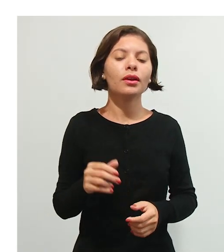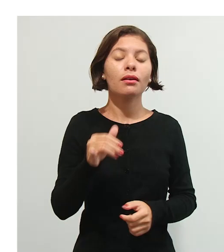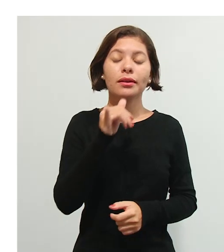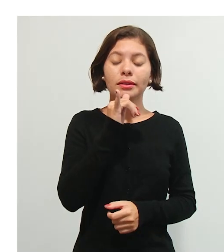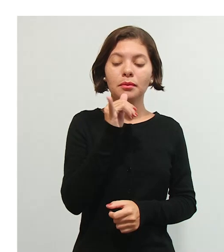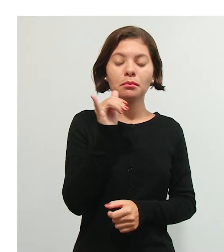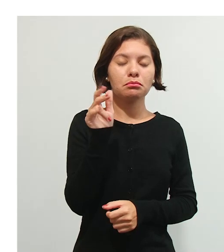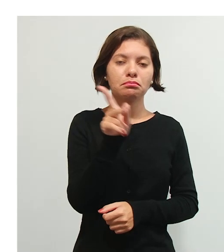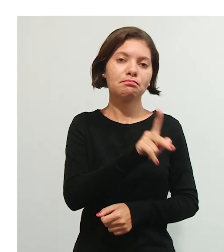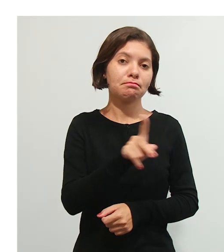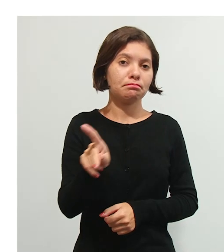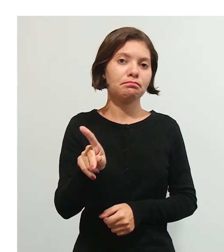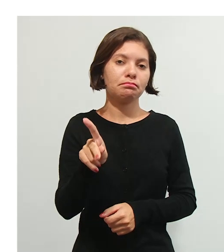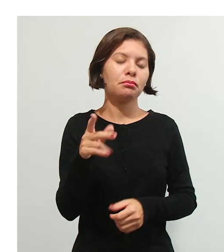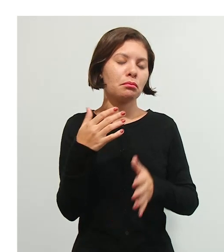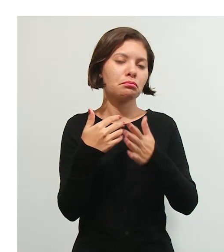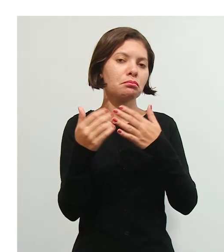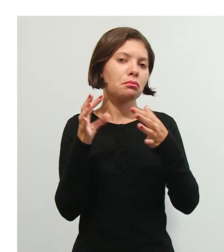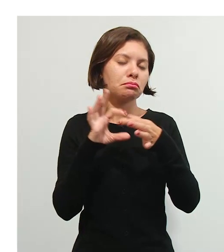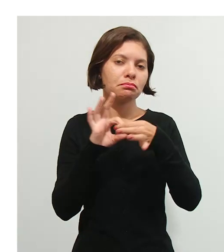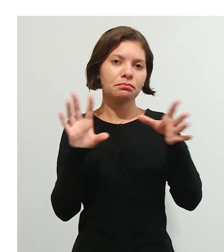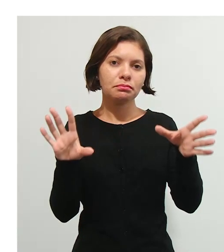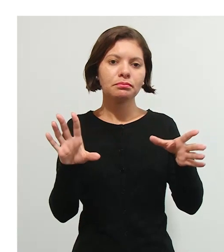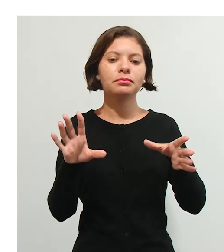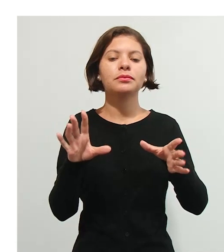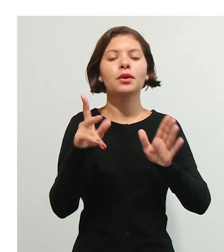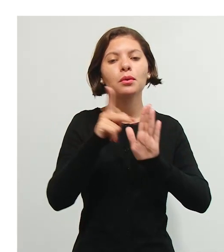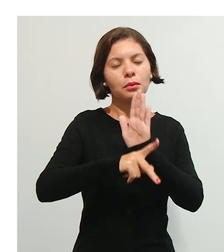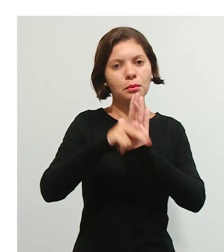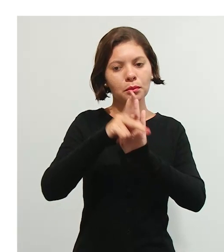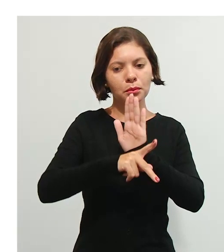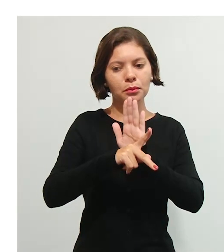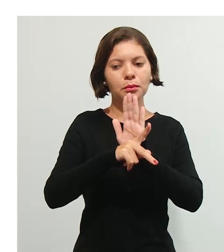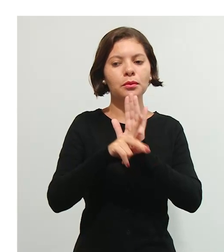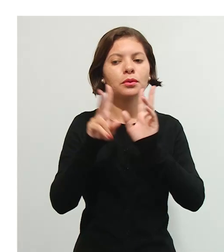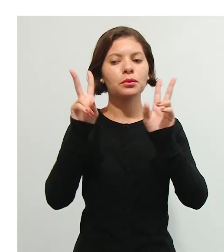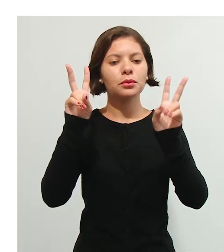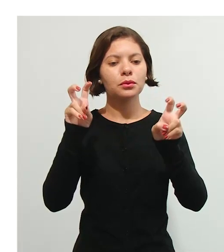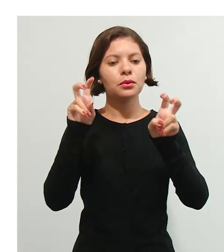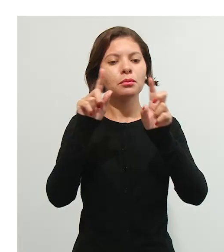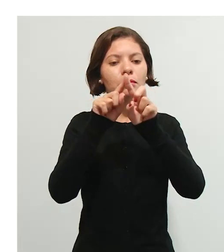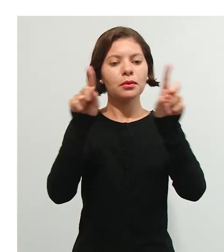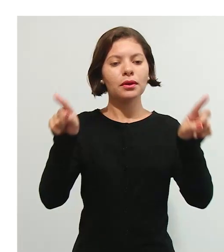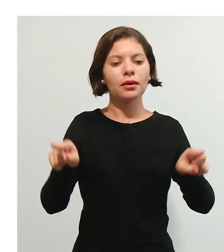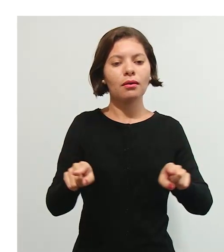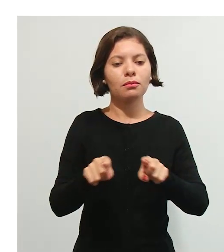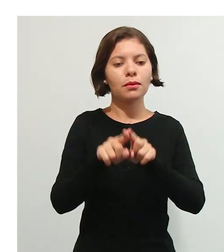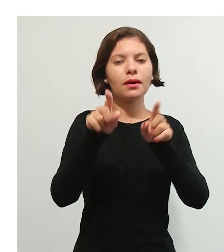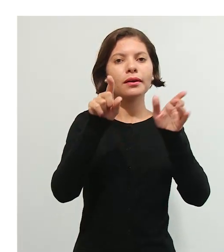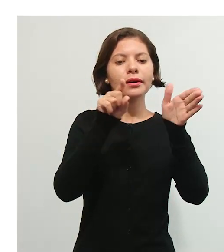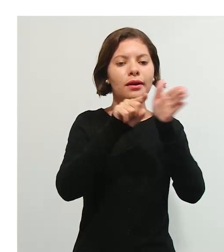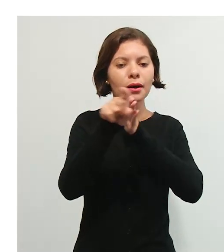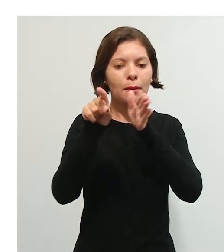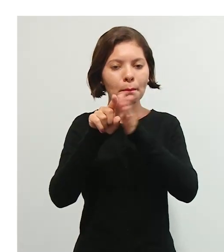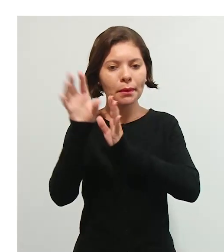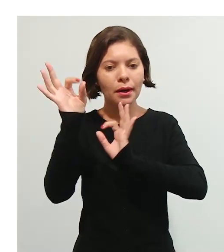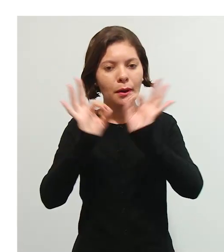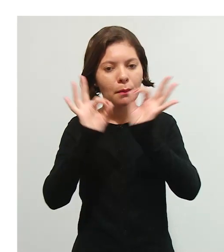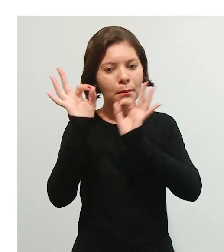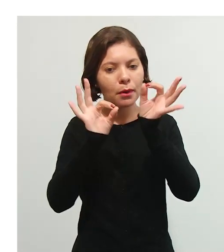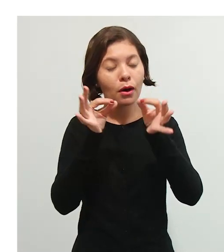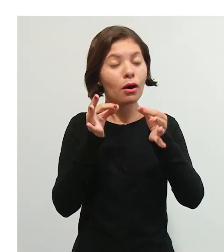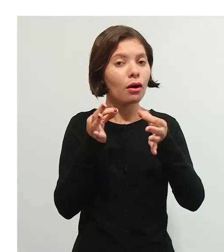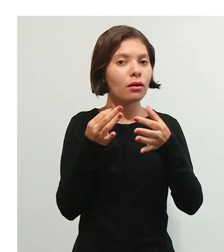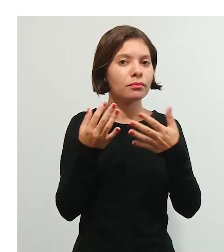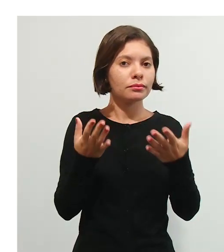ser professores o projeto integrador no que tange a elaboração do questionário nós estamos trazendo a